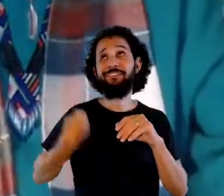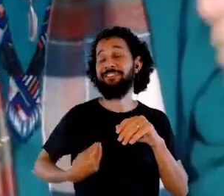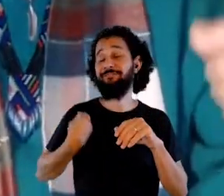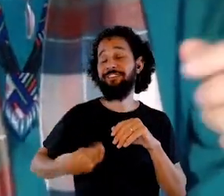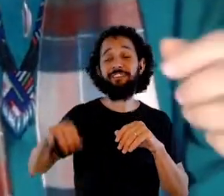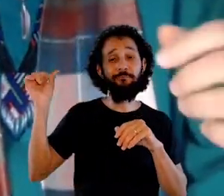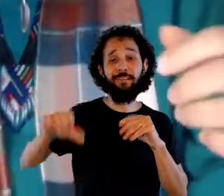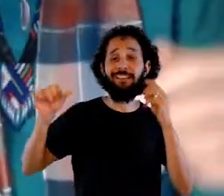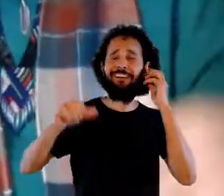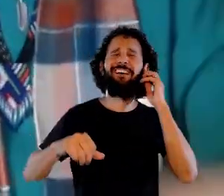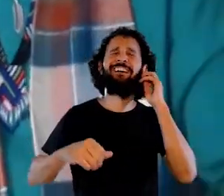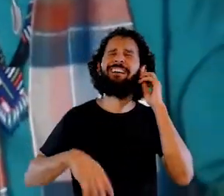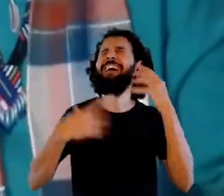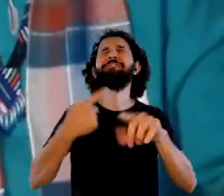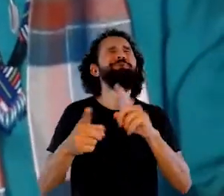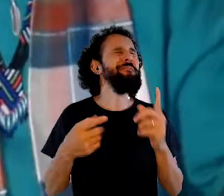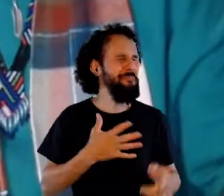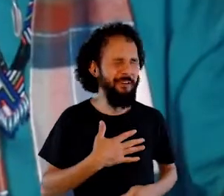minha vida.